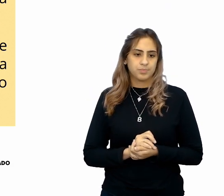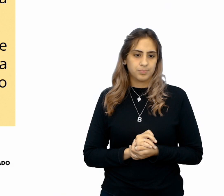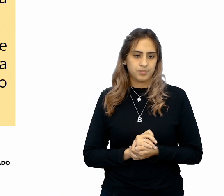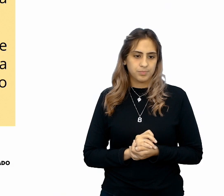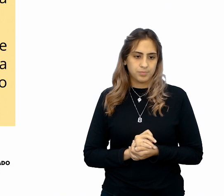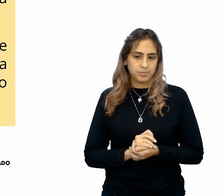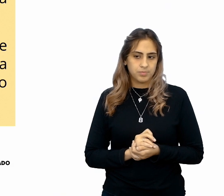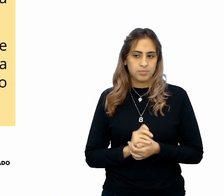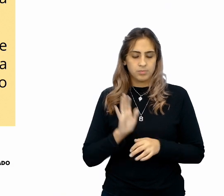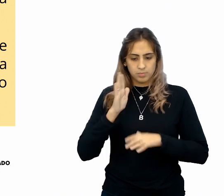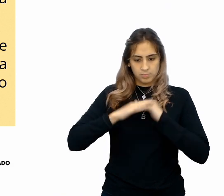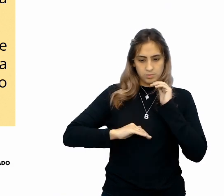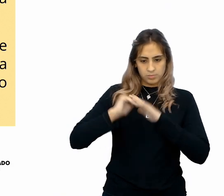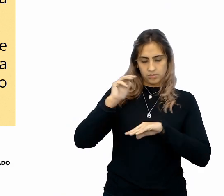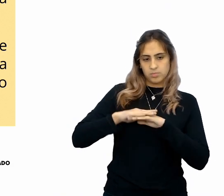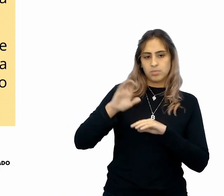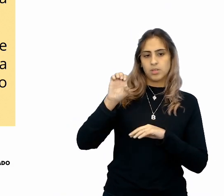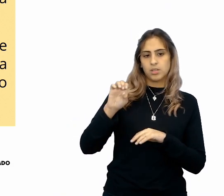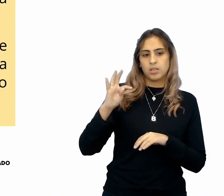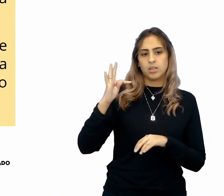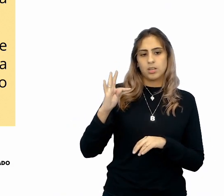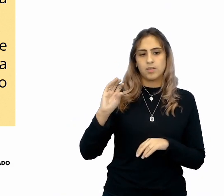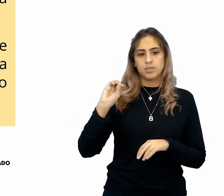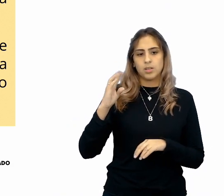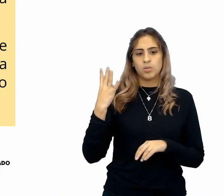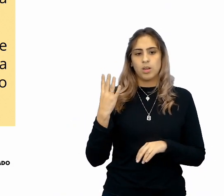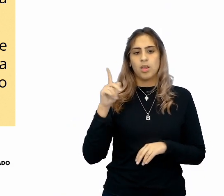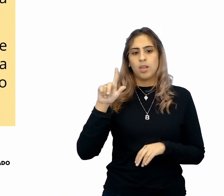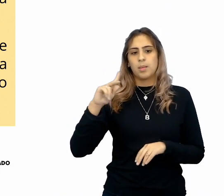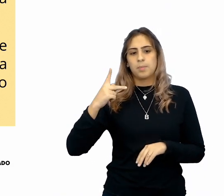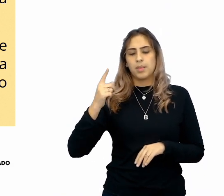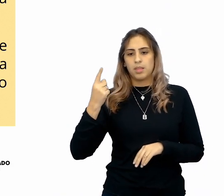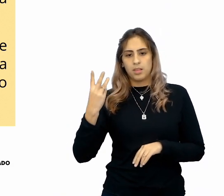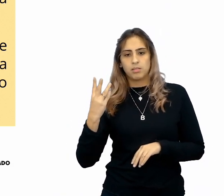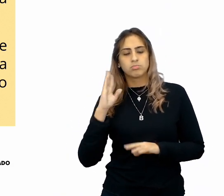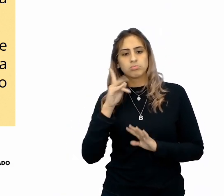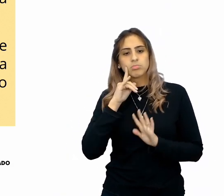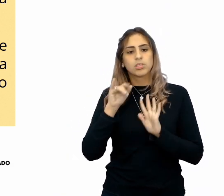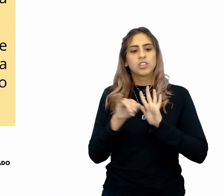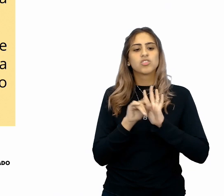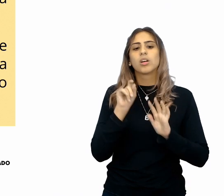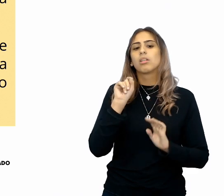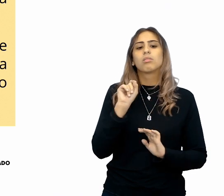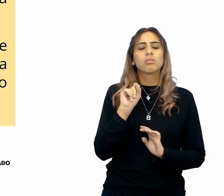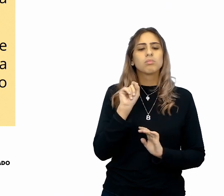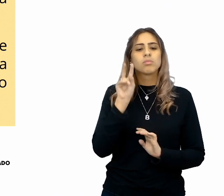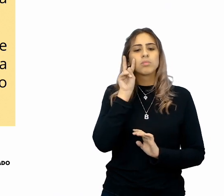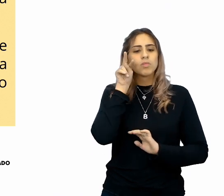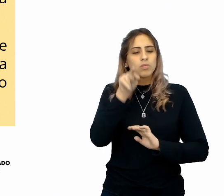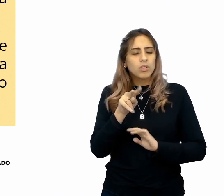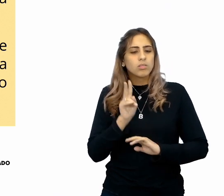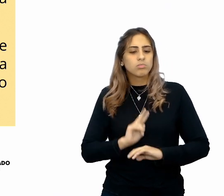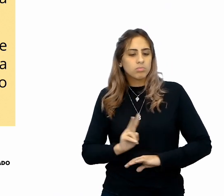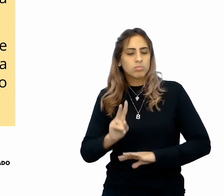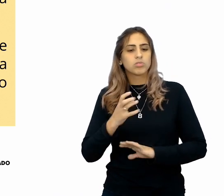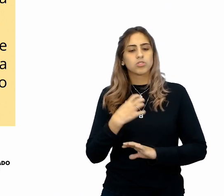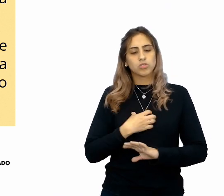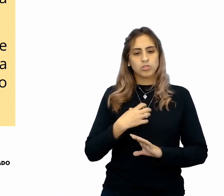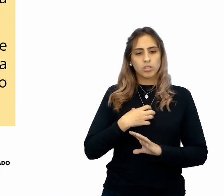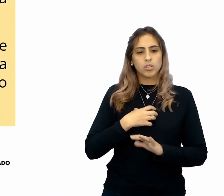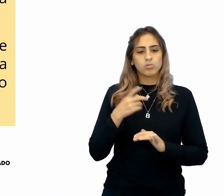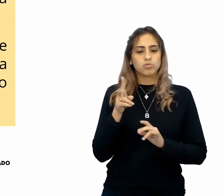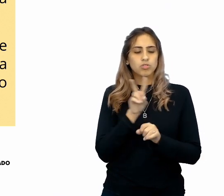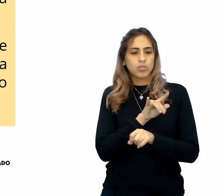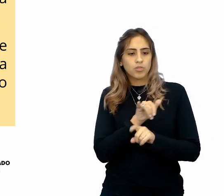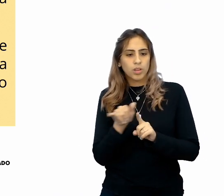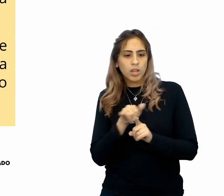na habilidade EF04LP13, está para identificar e manter em instruções de montagem de jogos